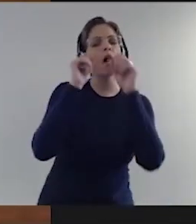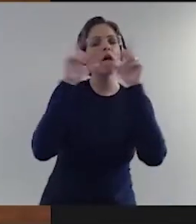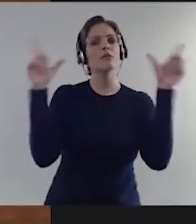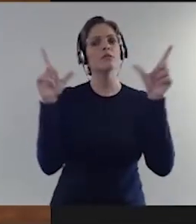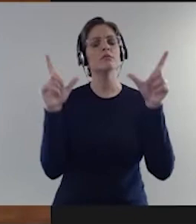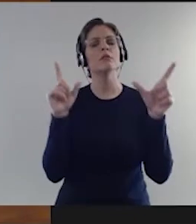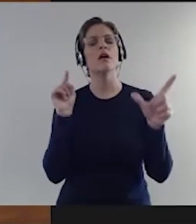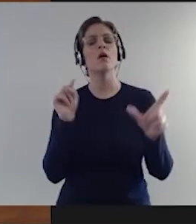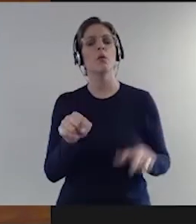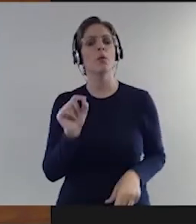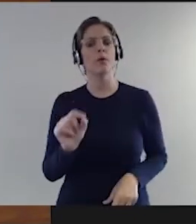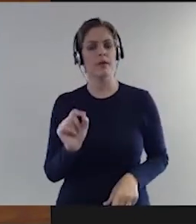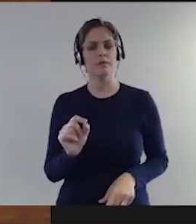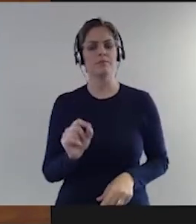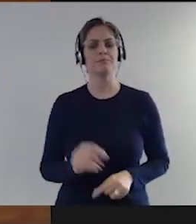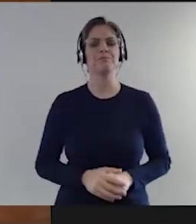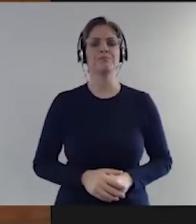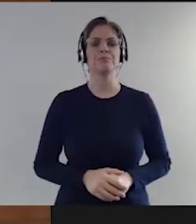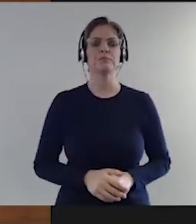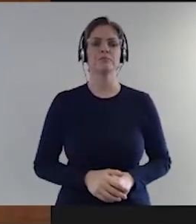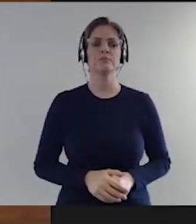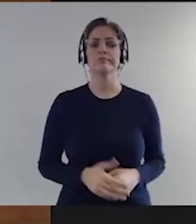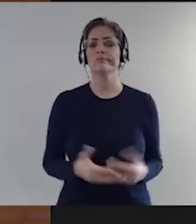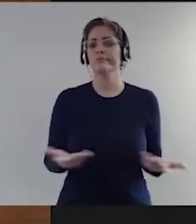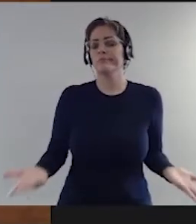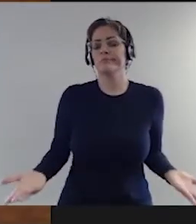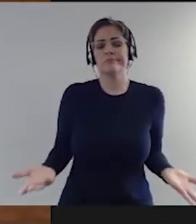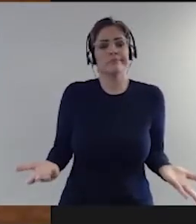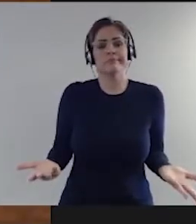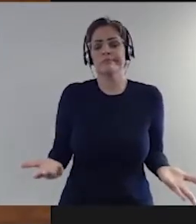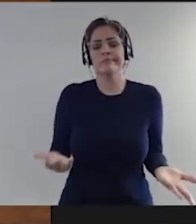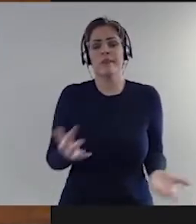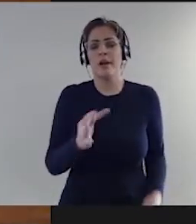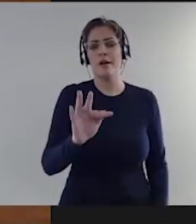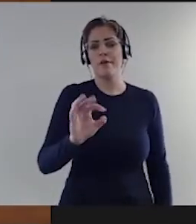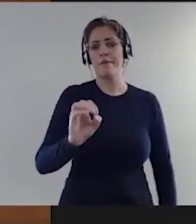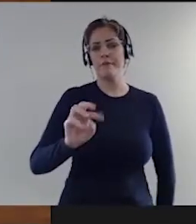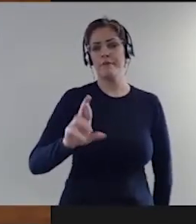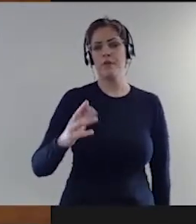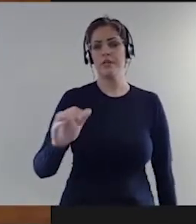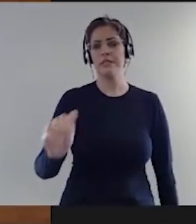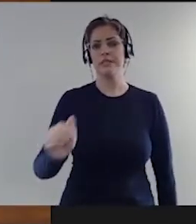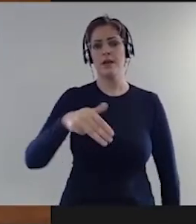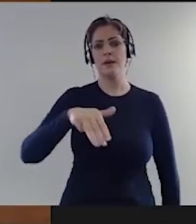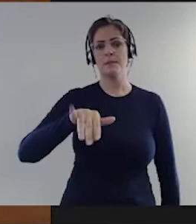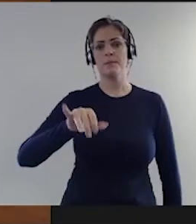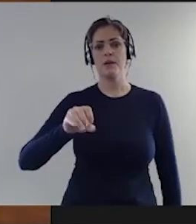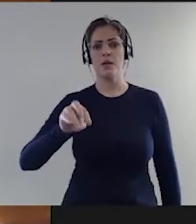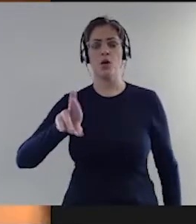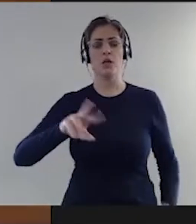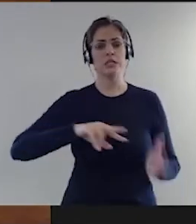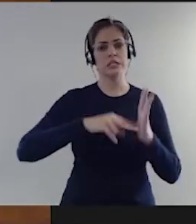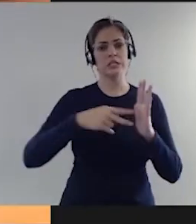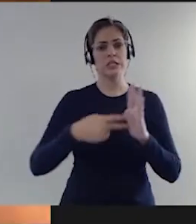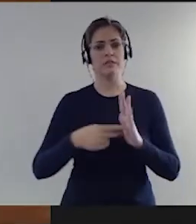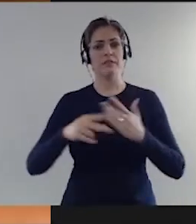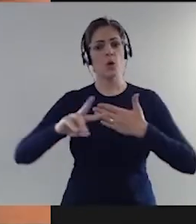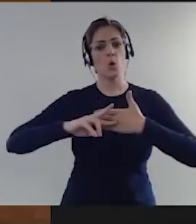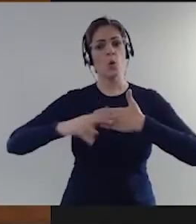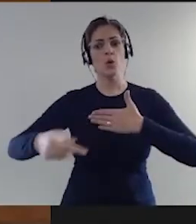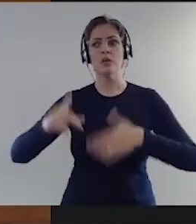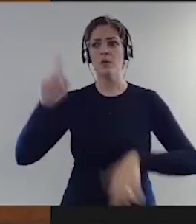de se tratar de um caso fortuito ou de força maior não significa que ele gerará